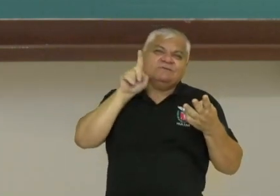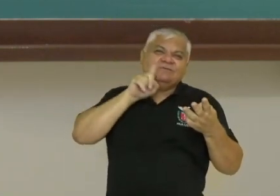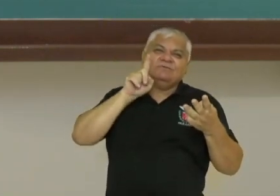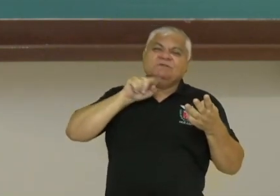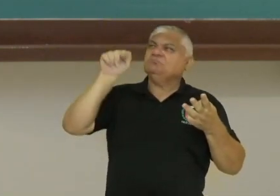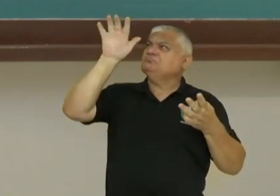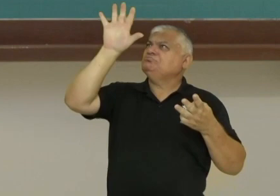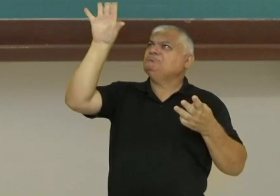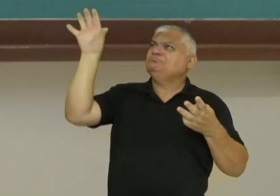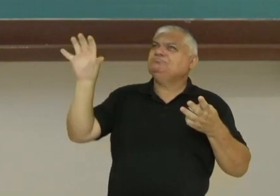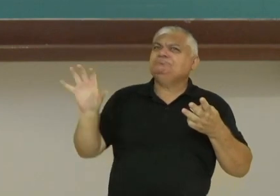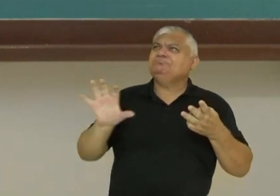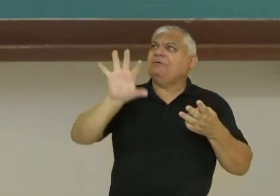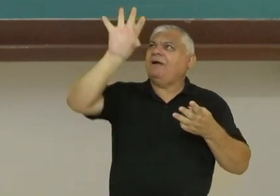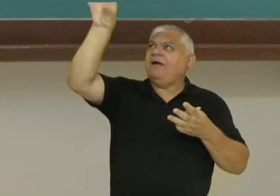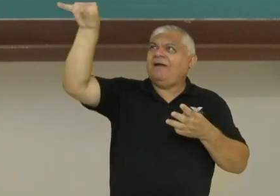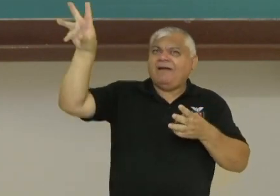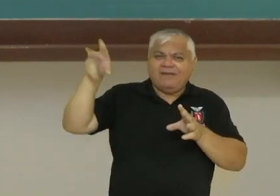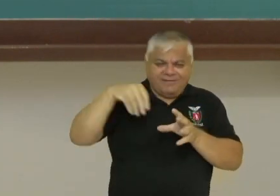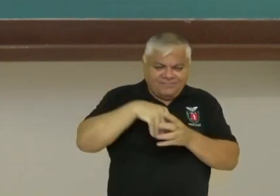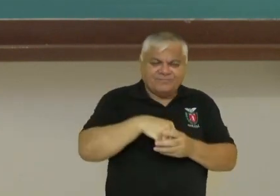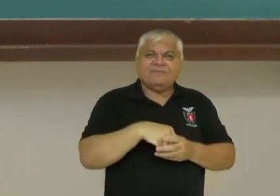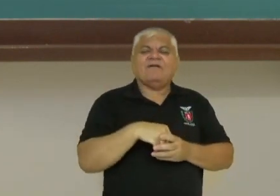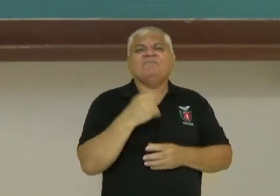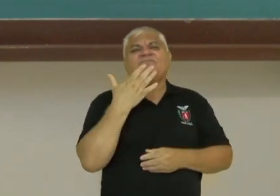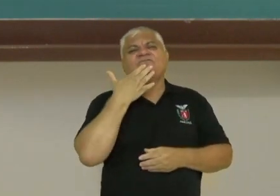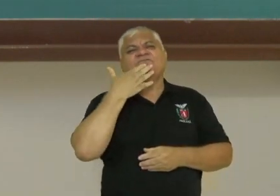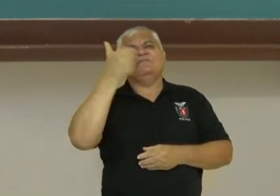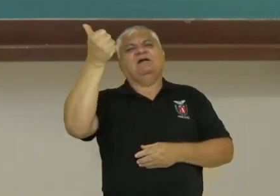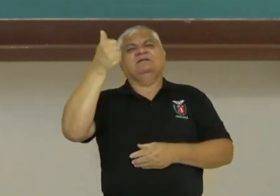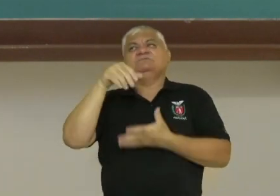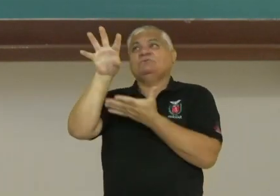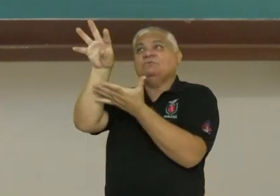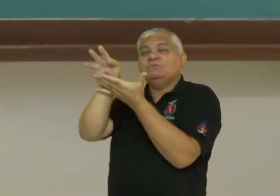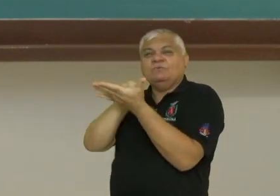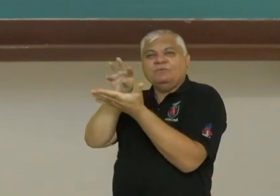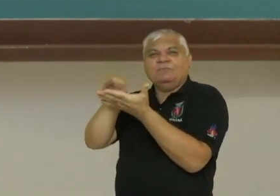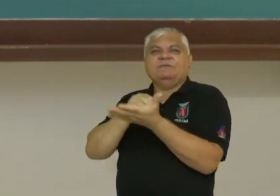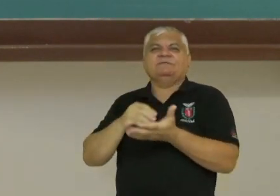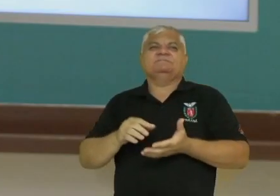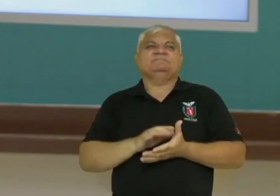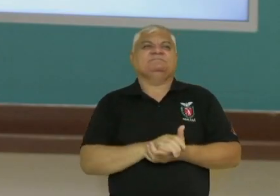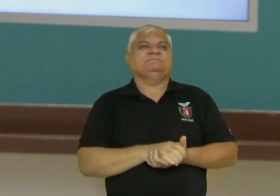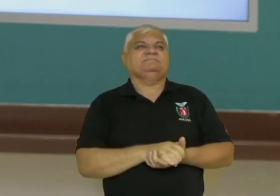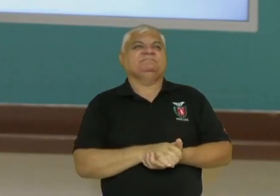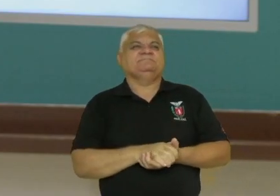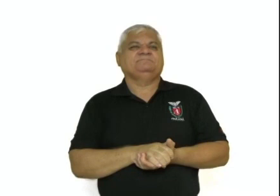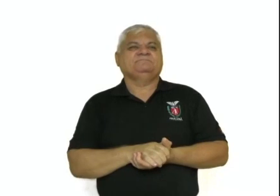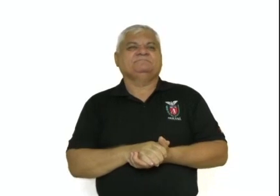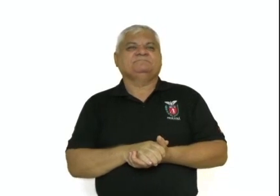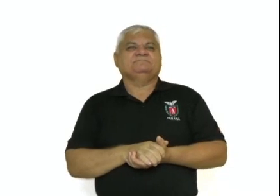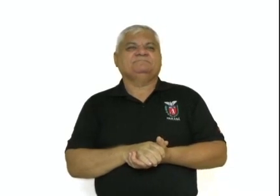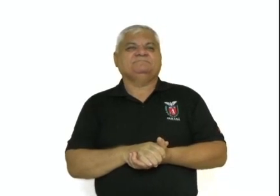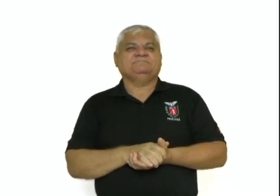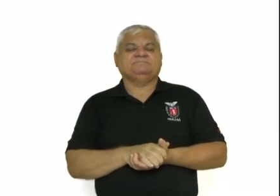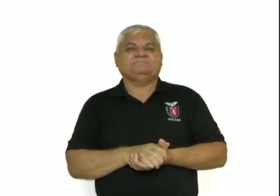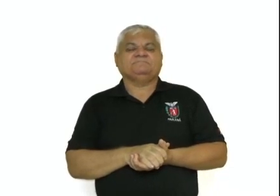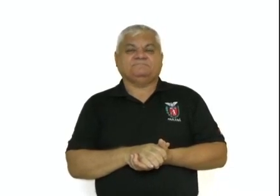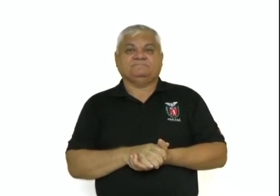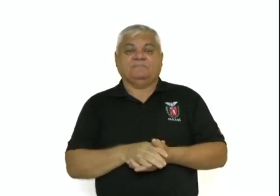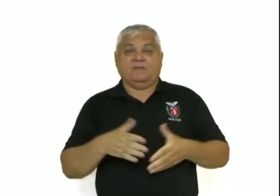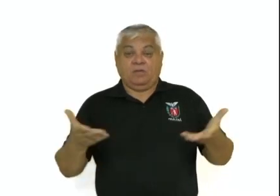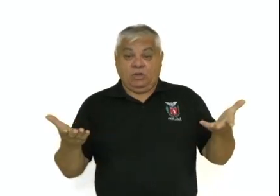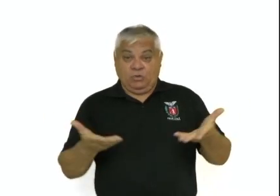recebemos isso de uma forma muito fácil, muito mais fácil do que antigamente. A dança